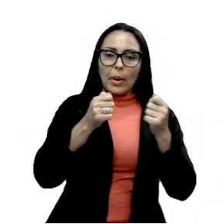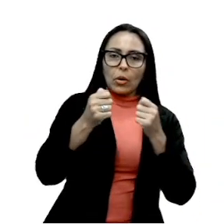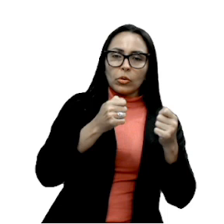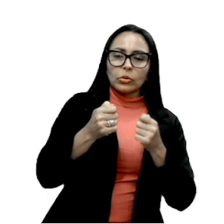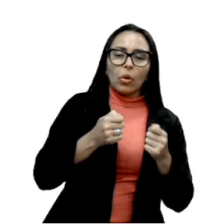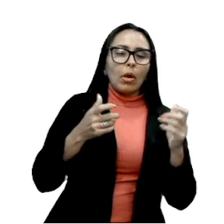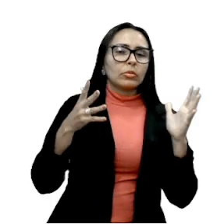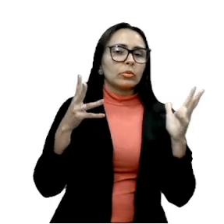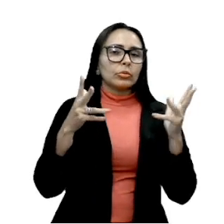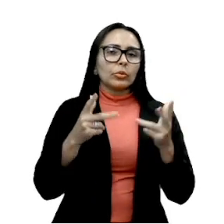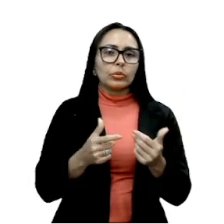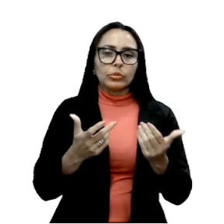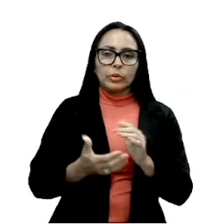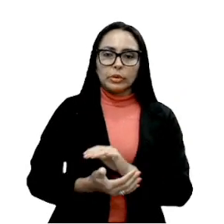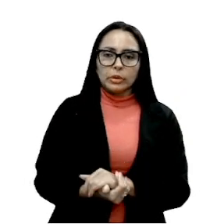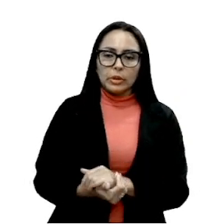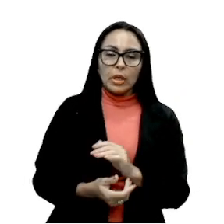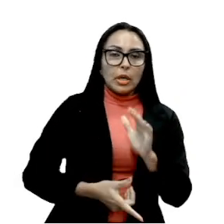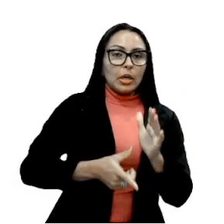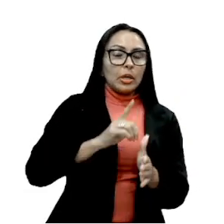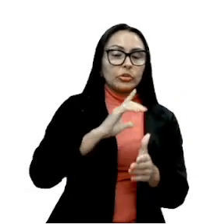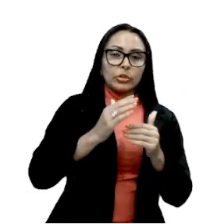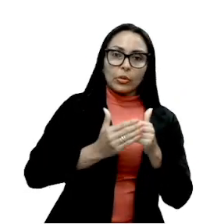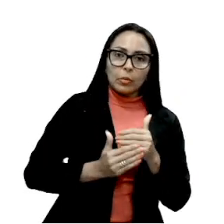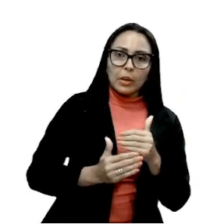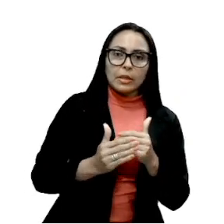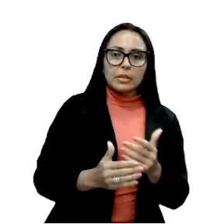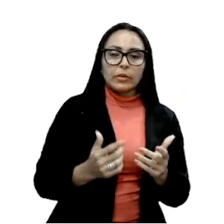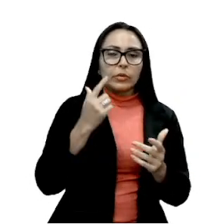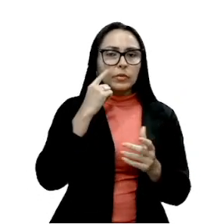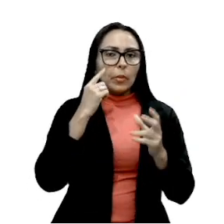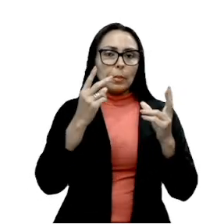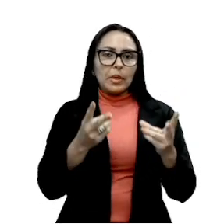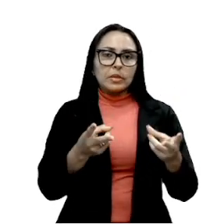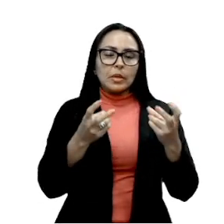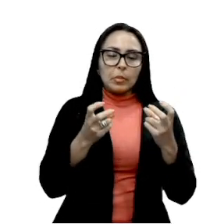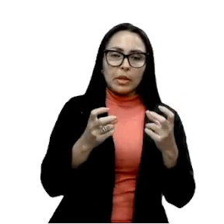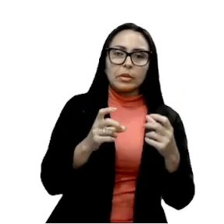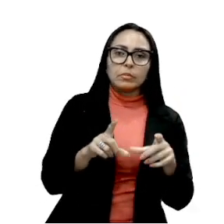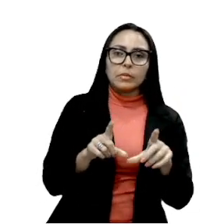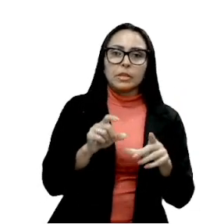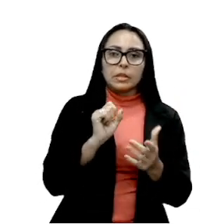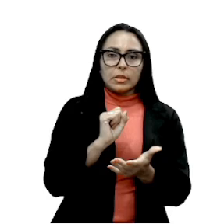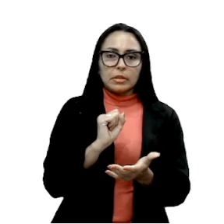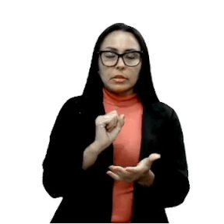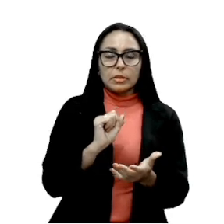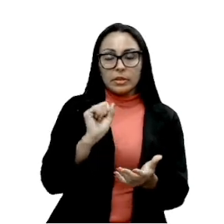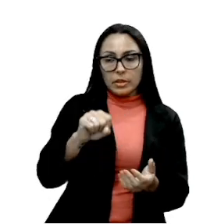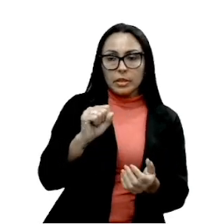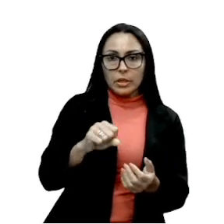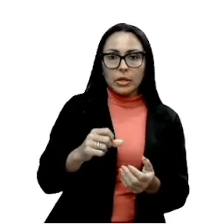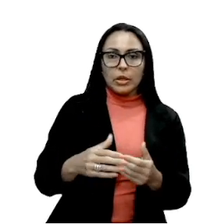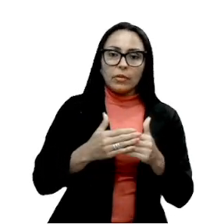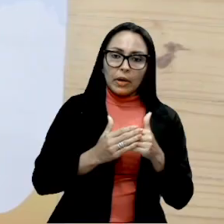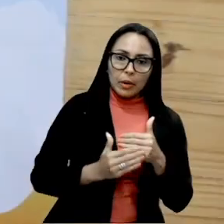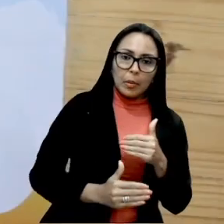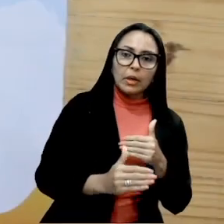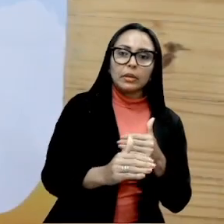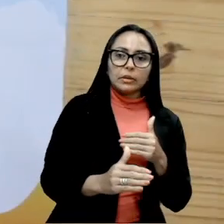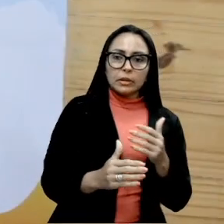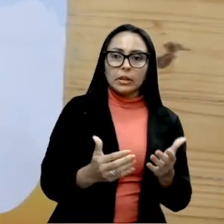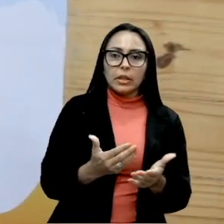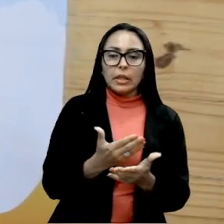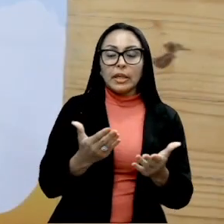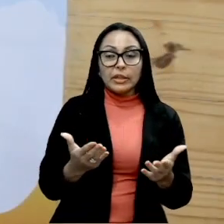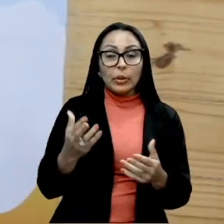ambiente. Antes de começar, vai se reunir o pessoal bem cedinho, vai tomar um café e vai repassar a ordem do dia. Isso aí é tarefa do